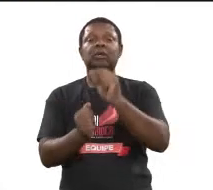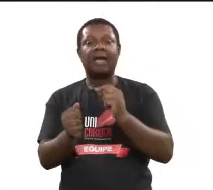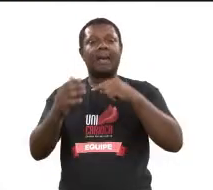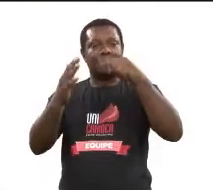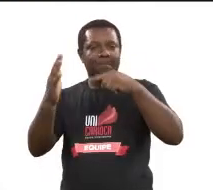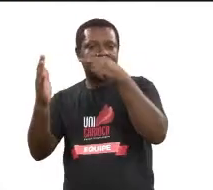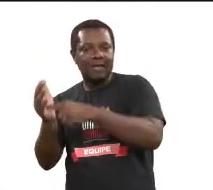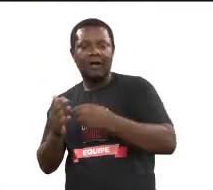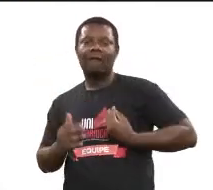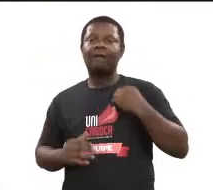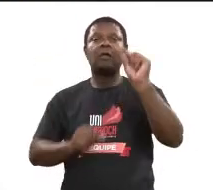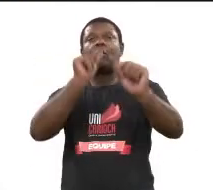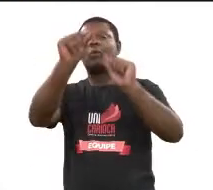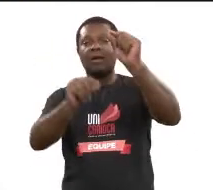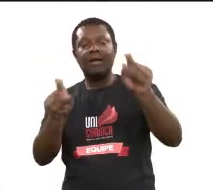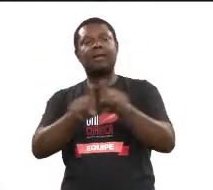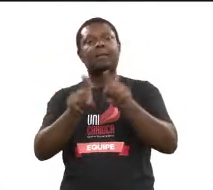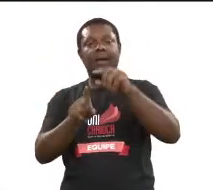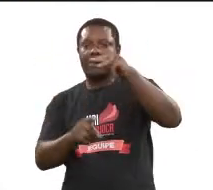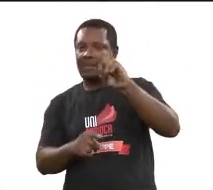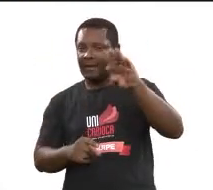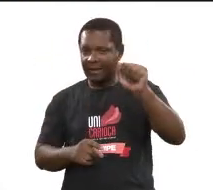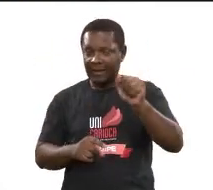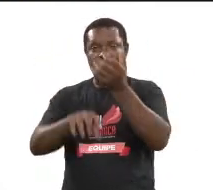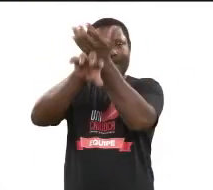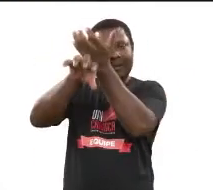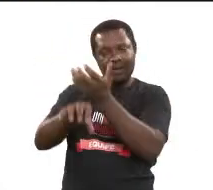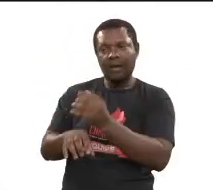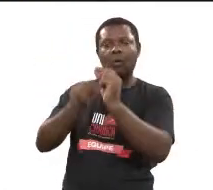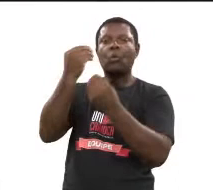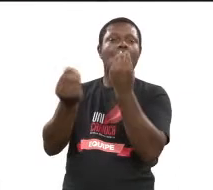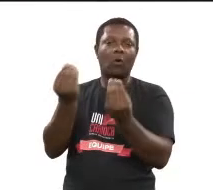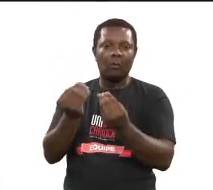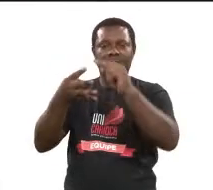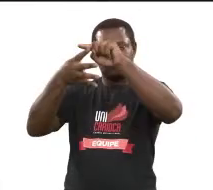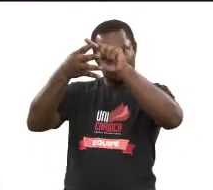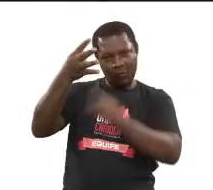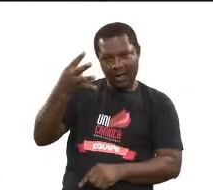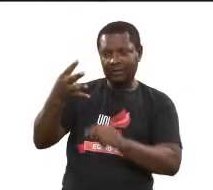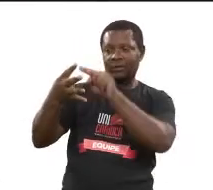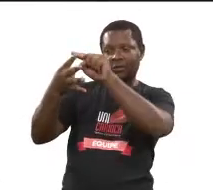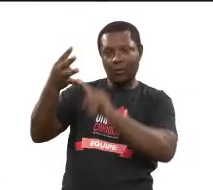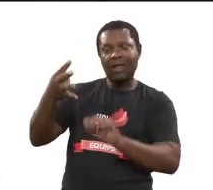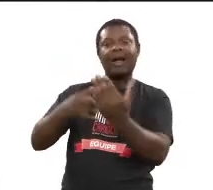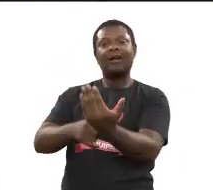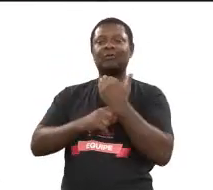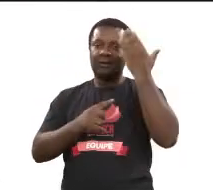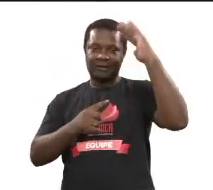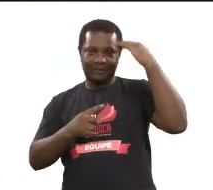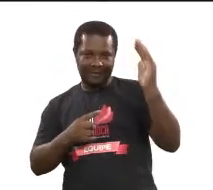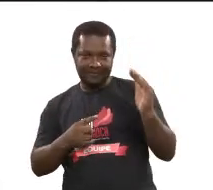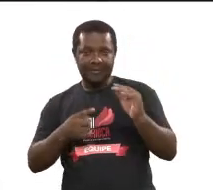desenvolvendo missão, propósito de vida e metas. Está estruturada em 4 unidades para facilitar o entendimento e a